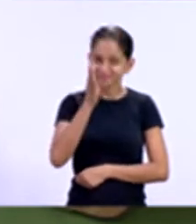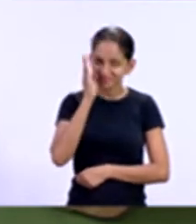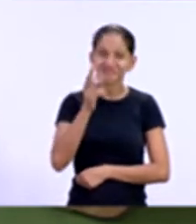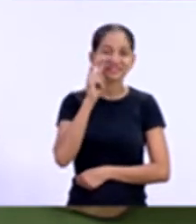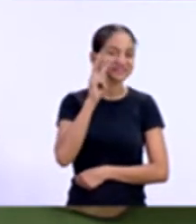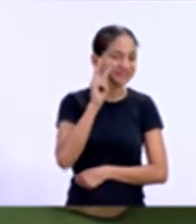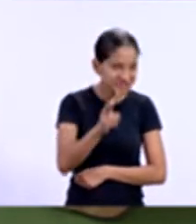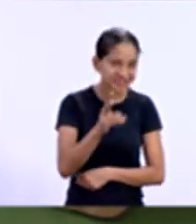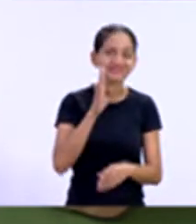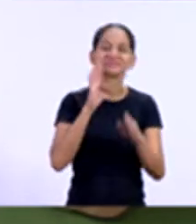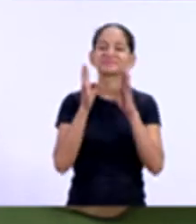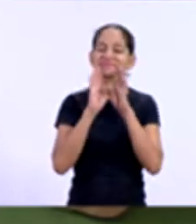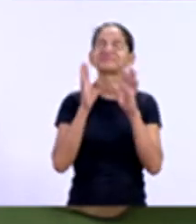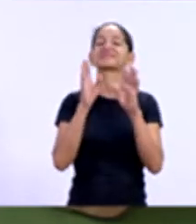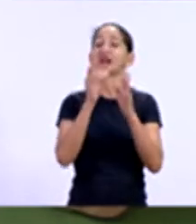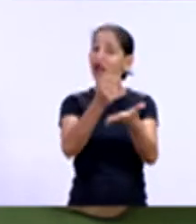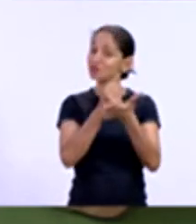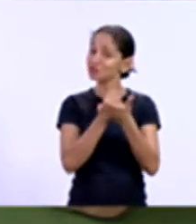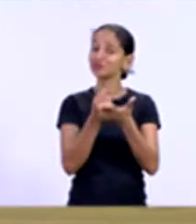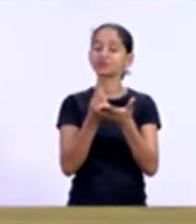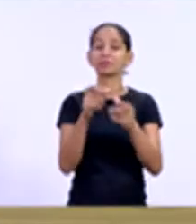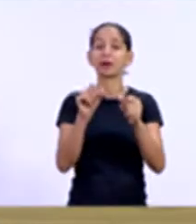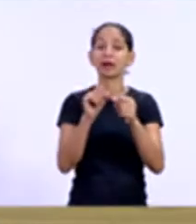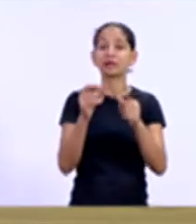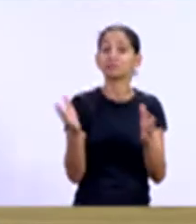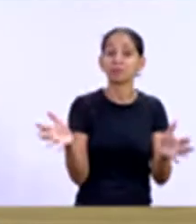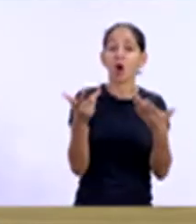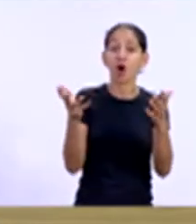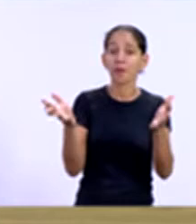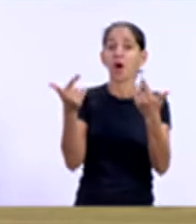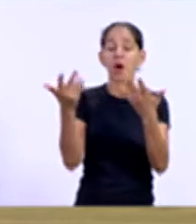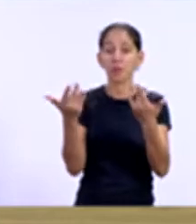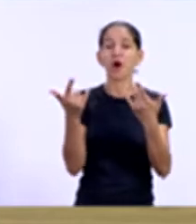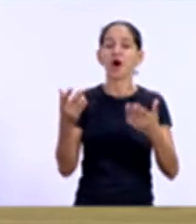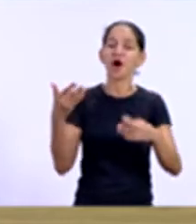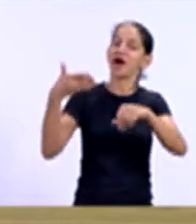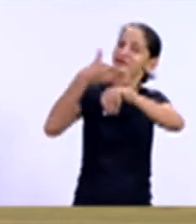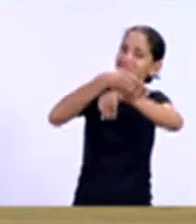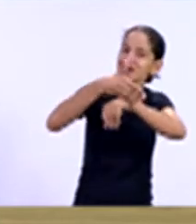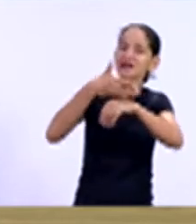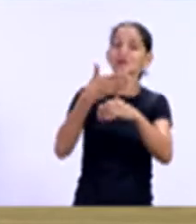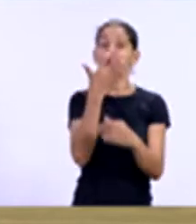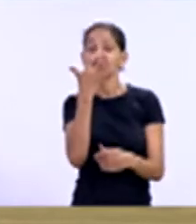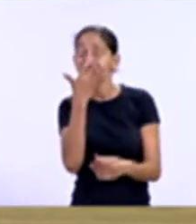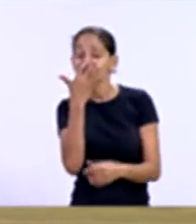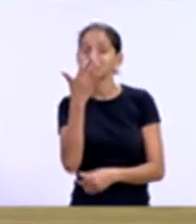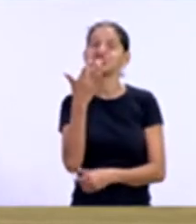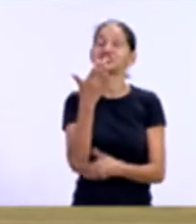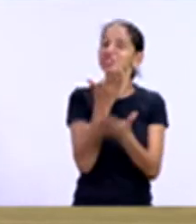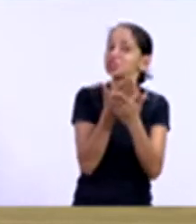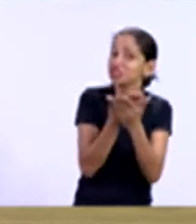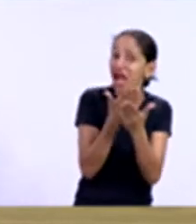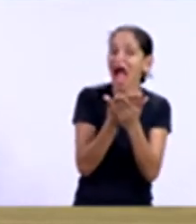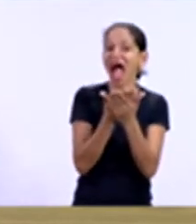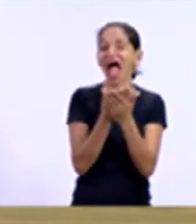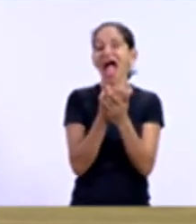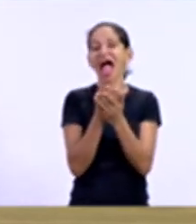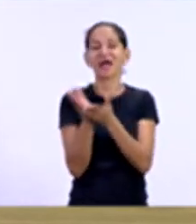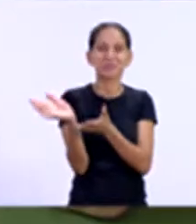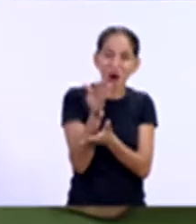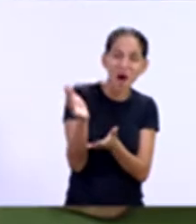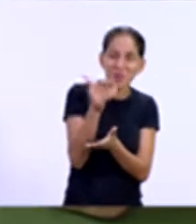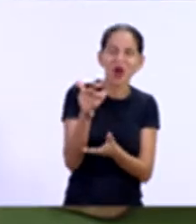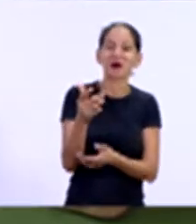ferramentas ajudam, porque alguém no grupo, vamos gente, vamos lá hoje é a última aula. Exatamente. Vai acabar essa